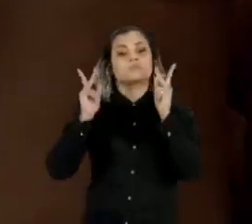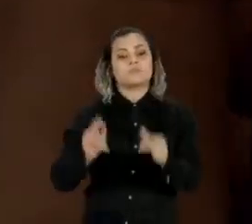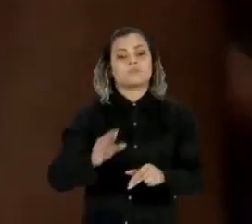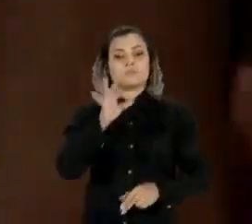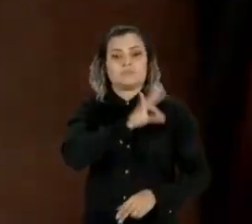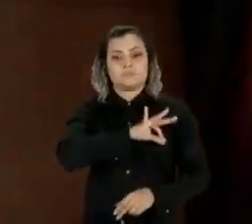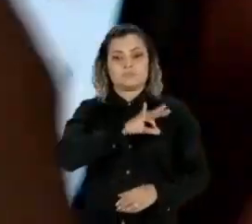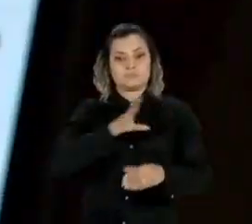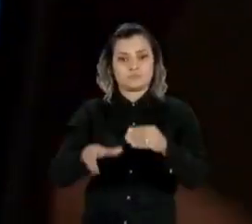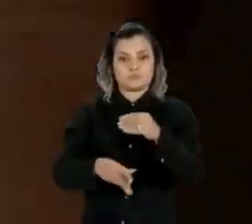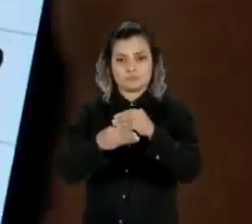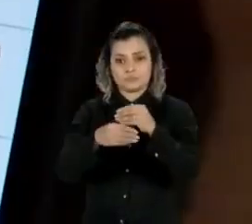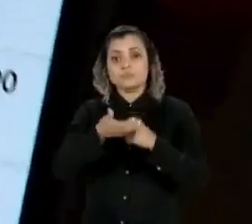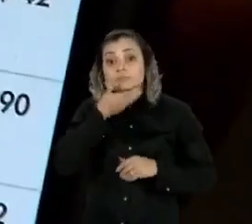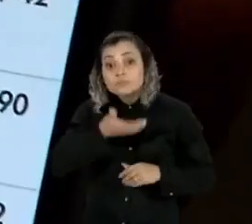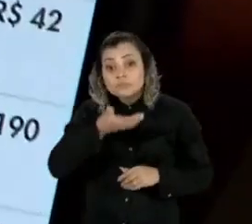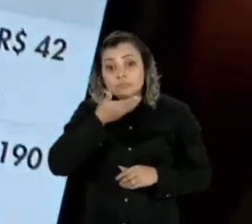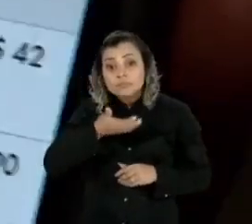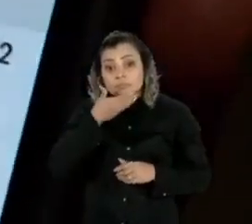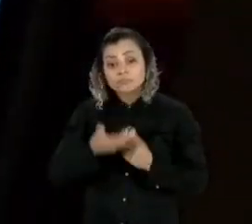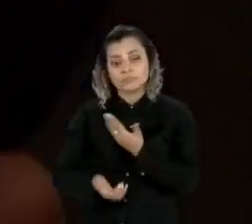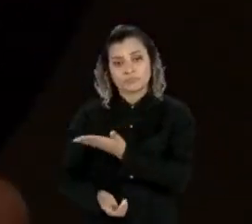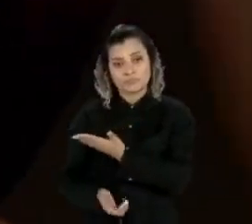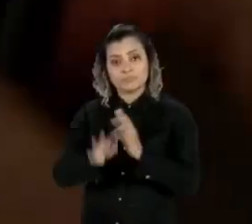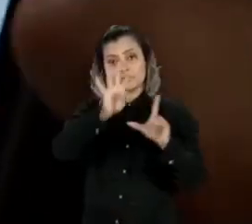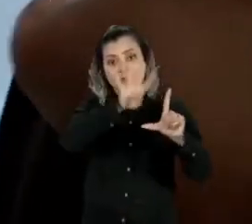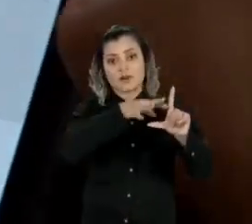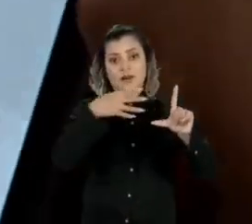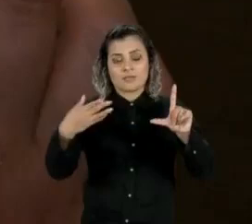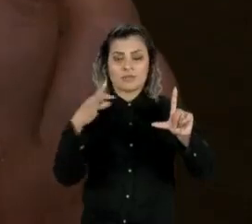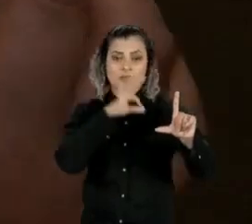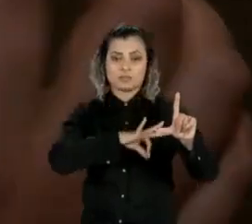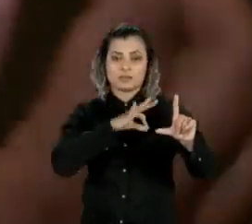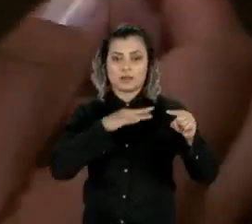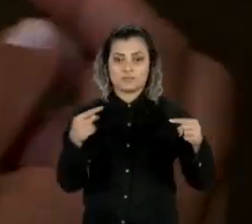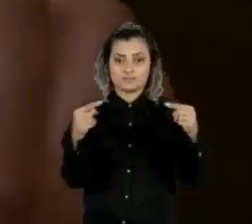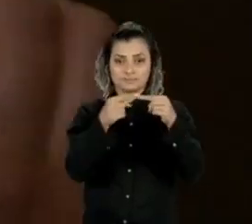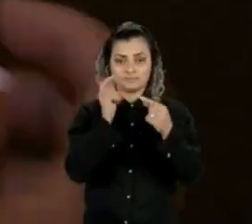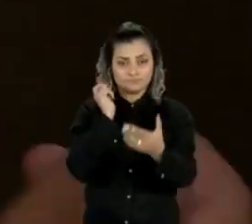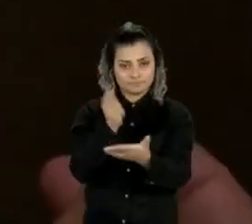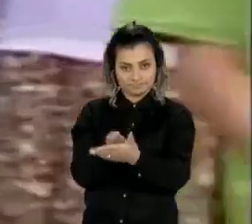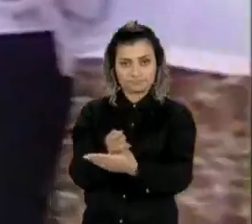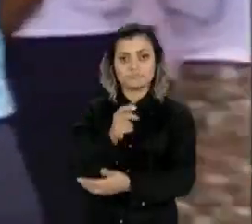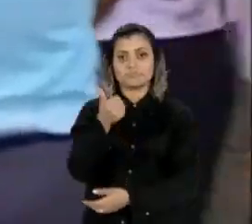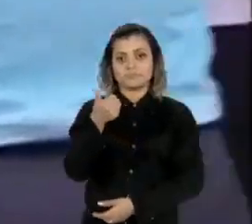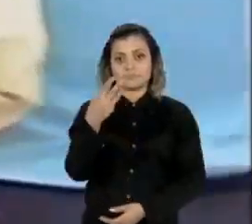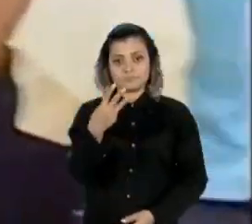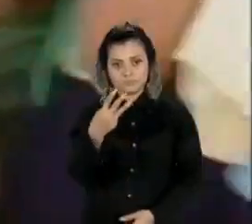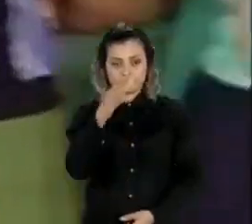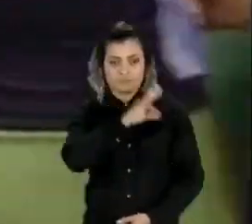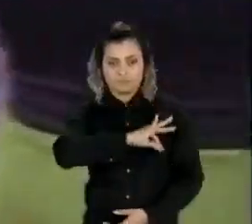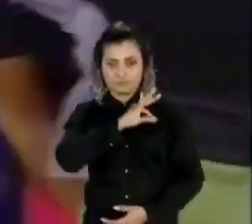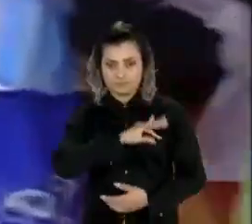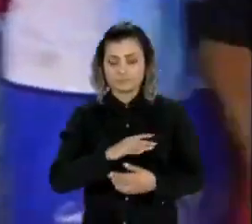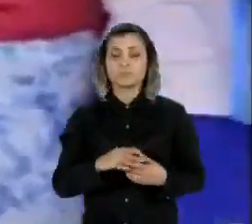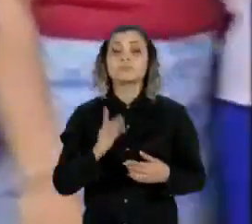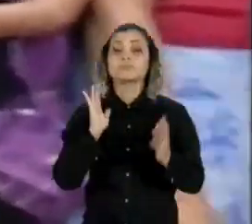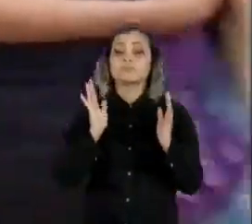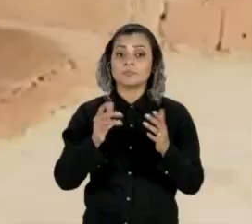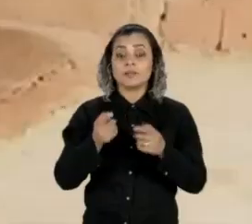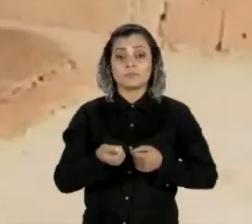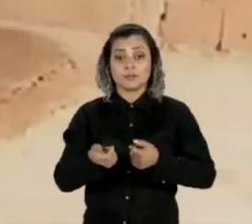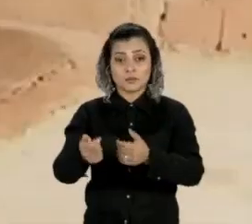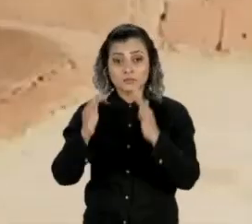O pagamento, em dezembro, seguirá o calendário regular já estabelecido pelo programa. O 13º para o